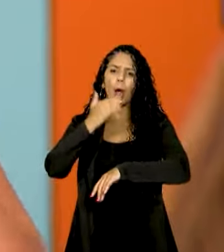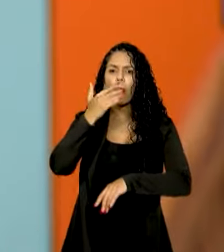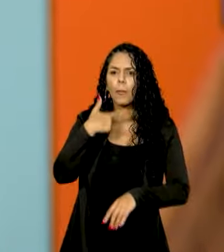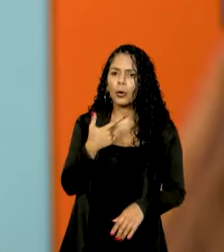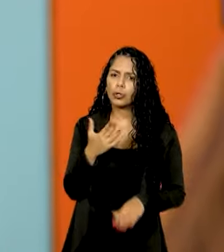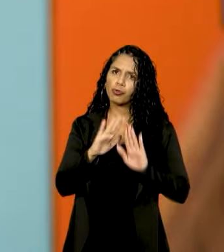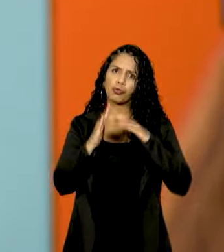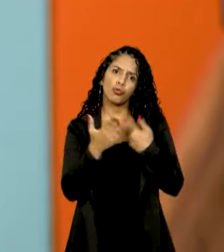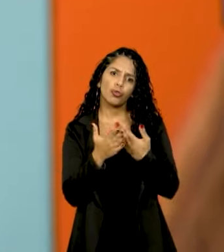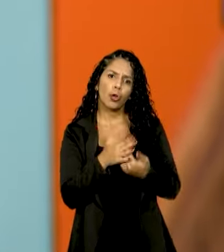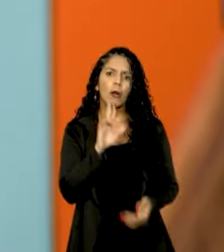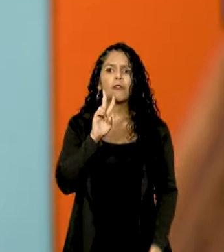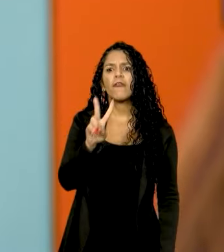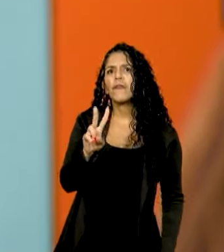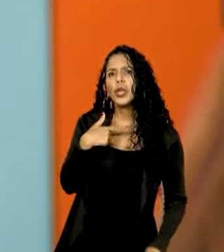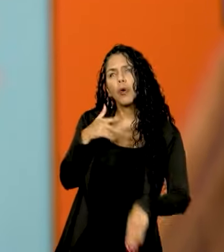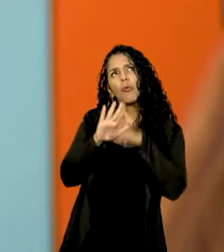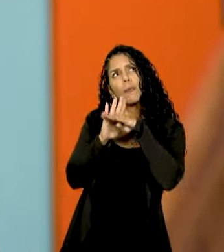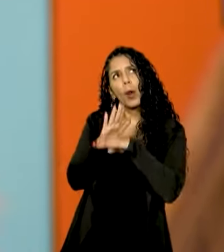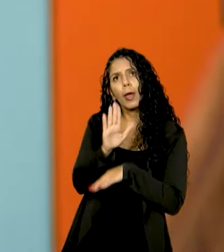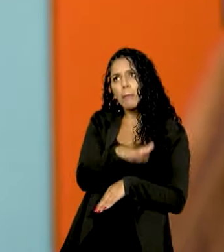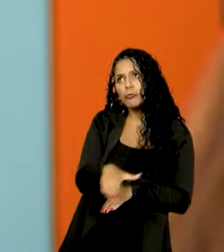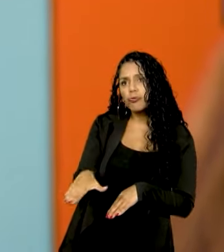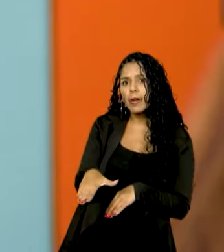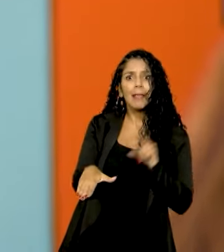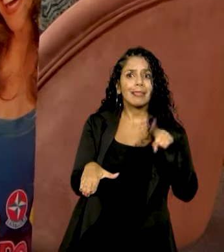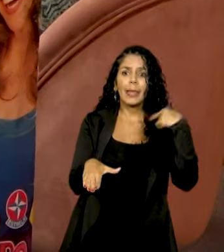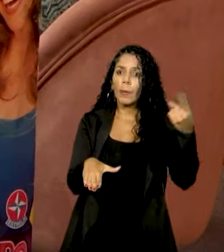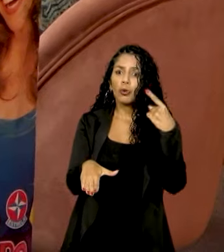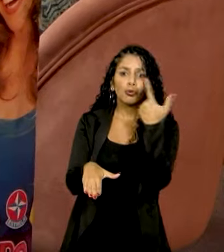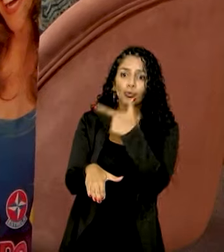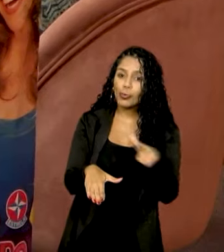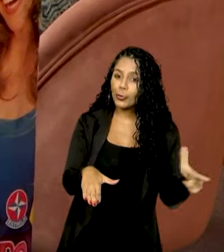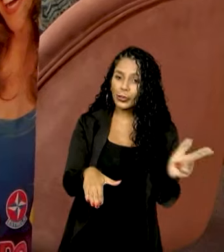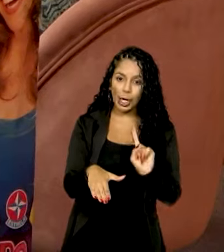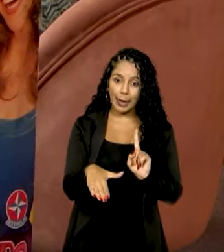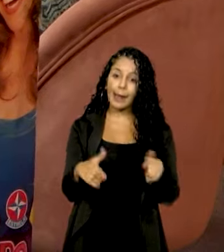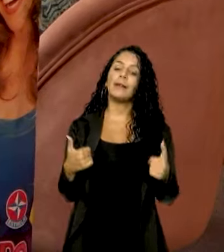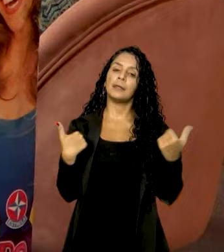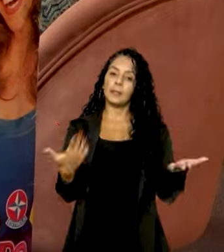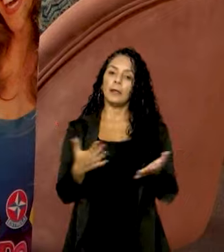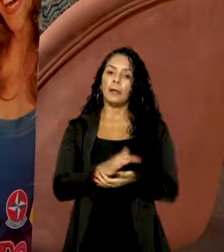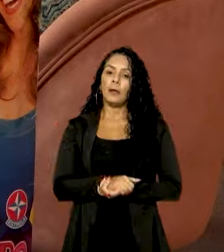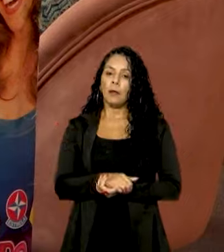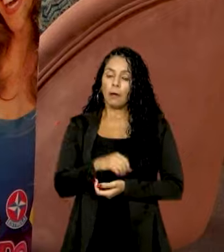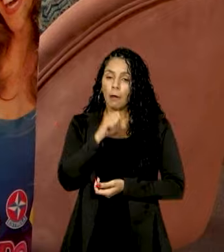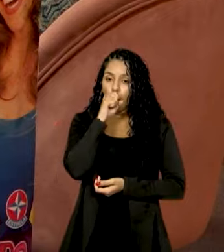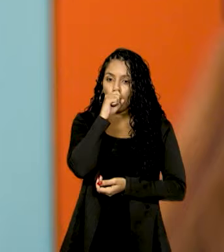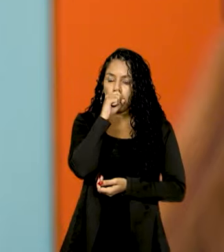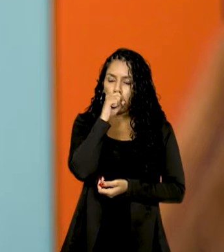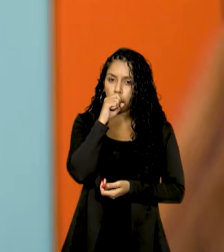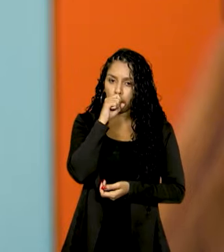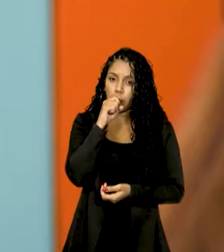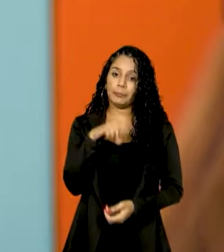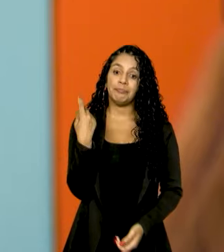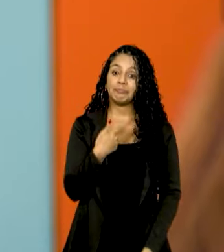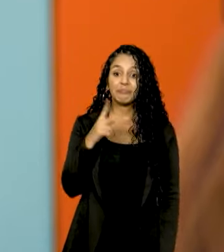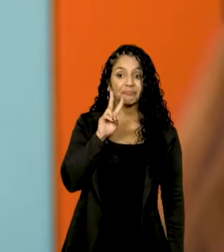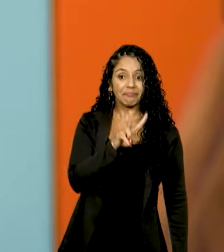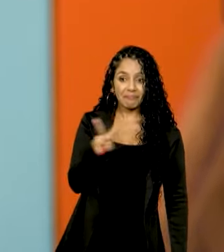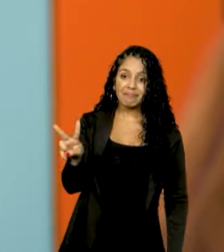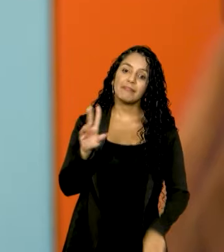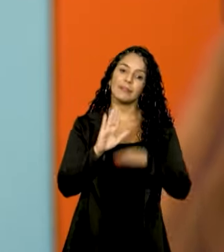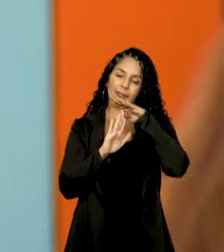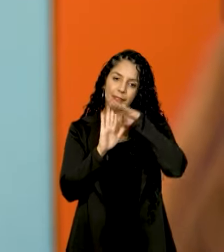colégio, passava algum programa e depois não tinha mais, entendeu? Então, eu via esses programas e